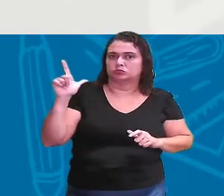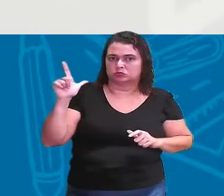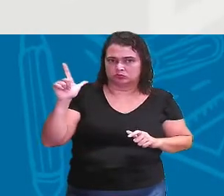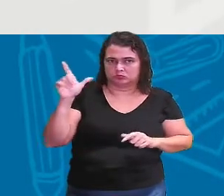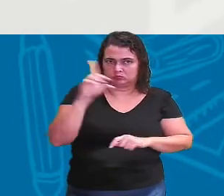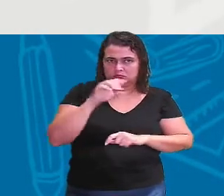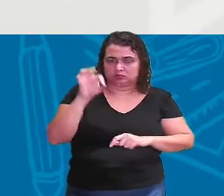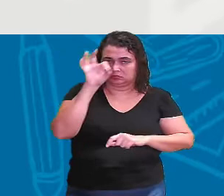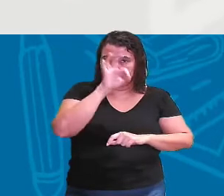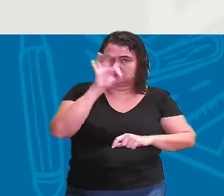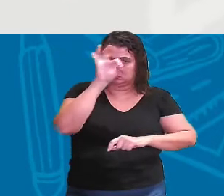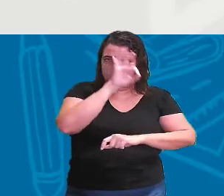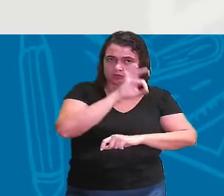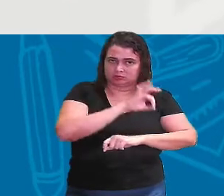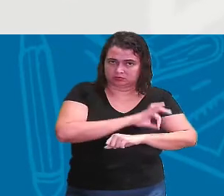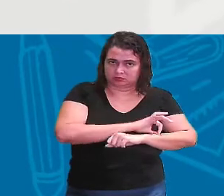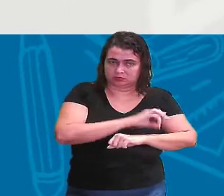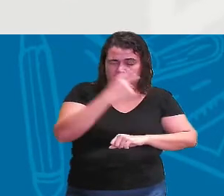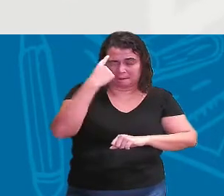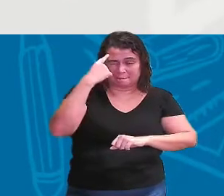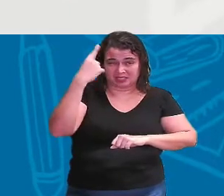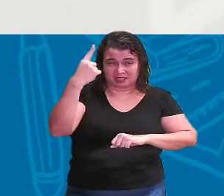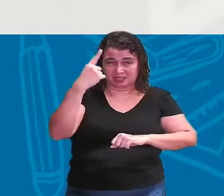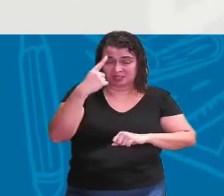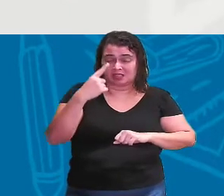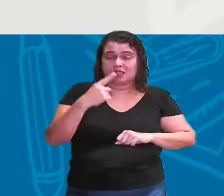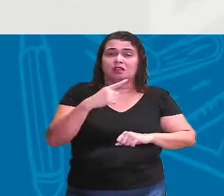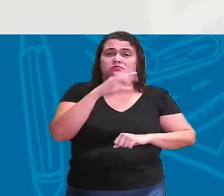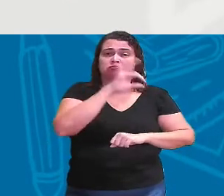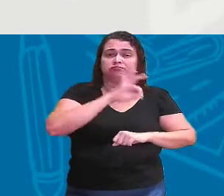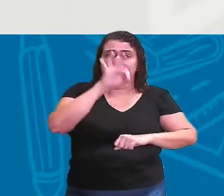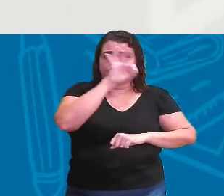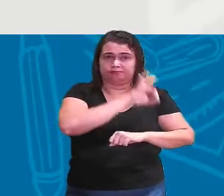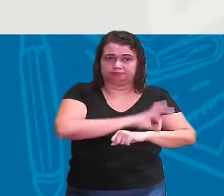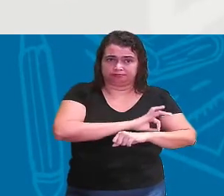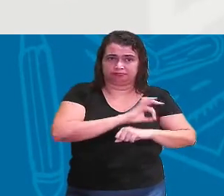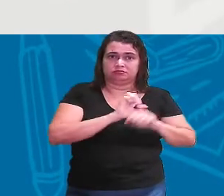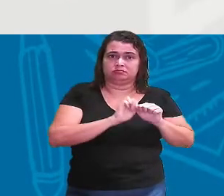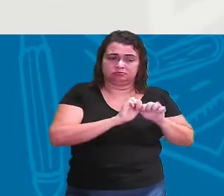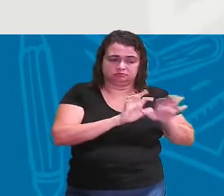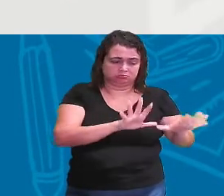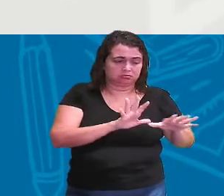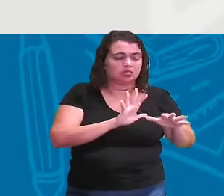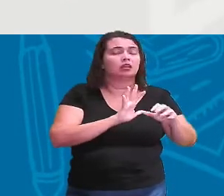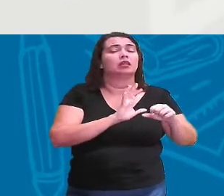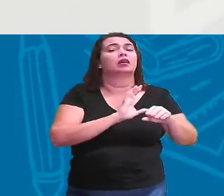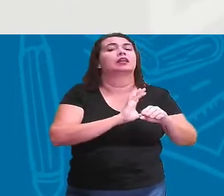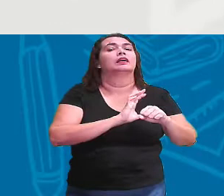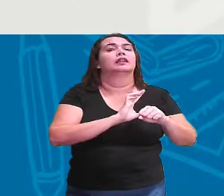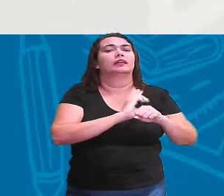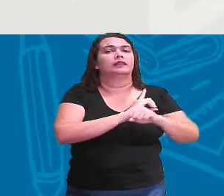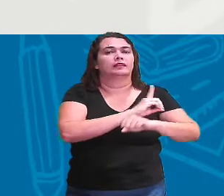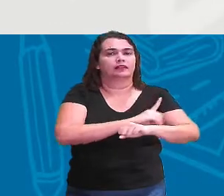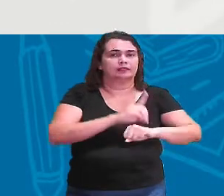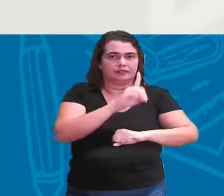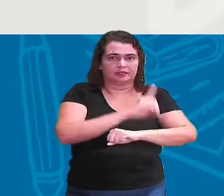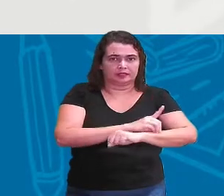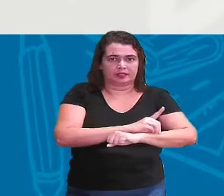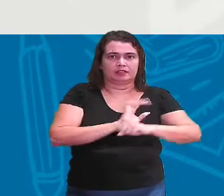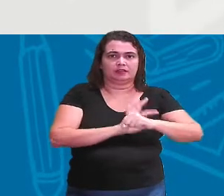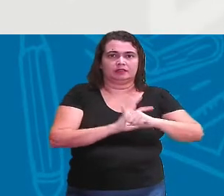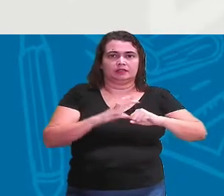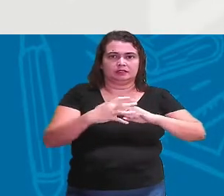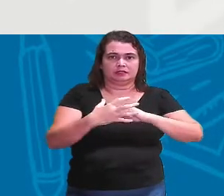o mosquito que transmite a zika, a dengue e chikungunya. Faz parte da mesma família esse vírus? Faz. Da família